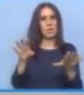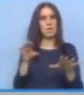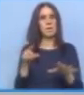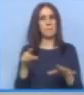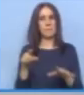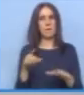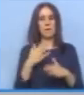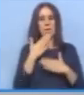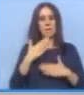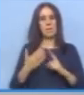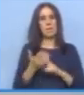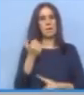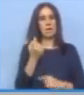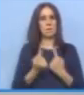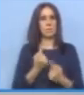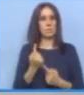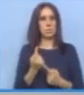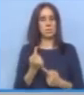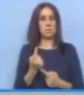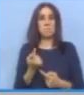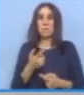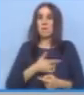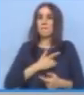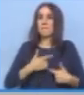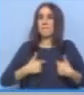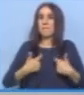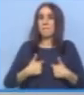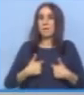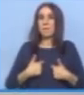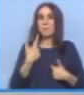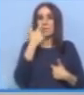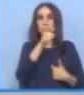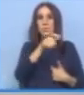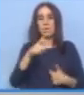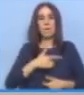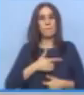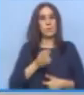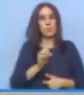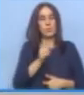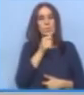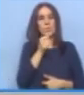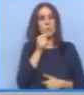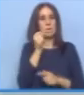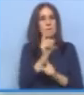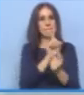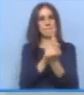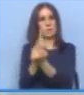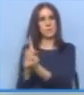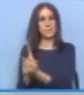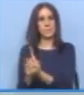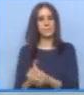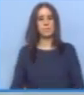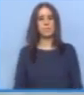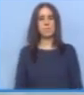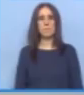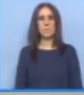ganharem alguma coisa. E por amor, talvez, a si próprios, não por amor às pessoas a quem são enviadas.